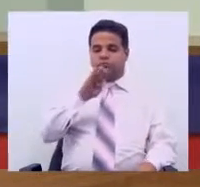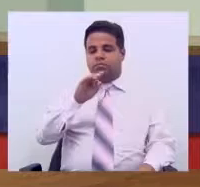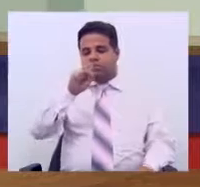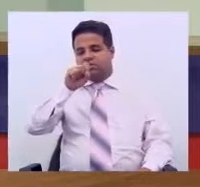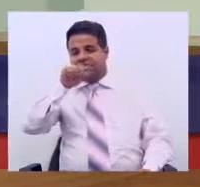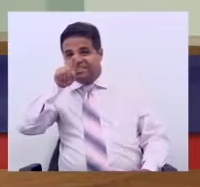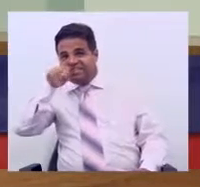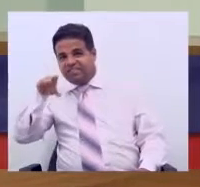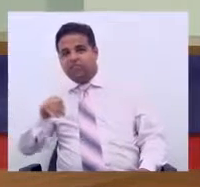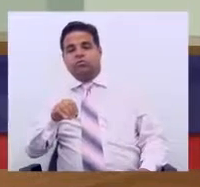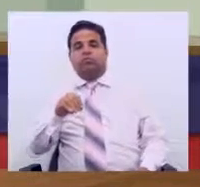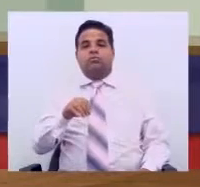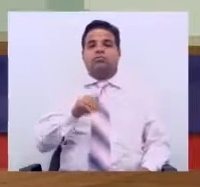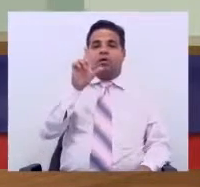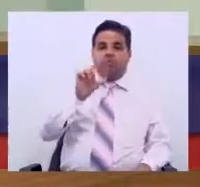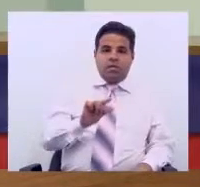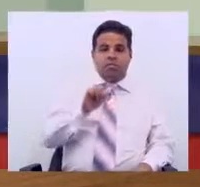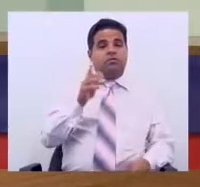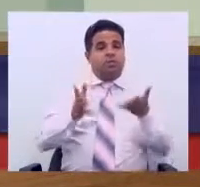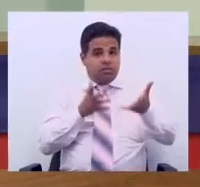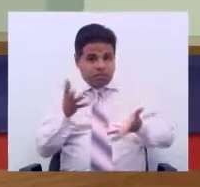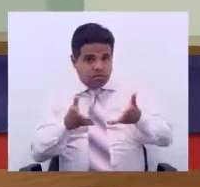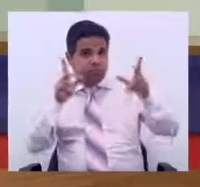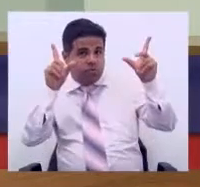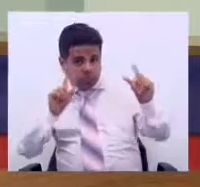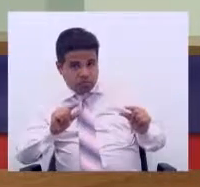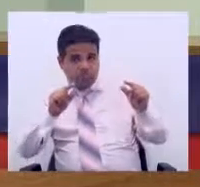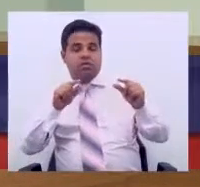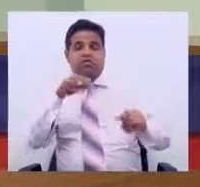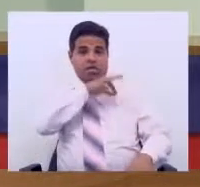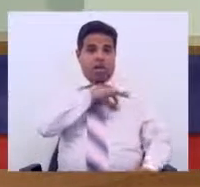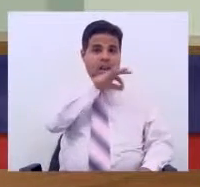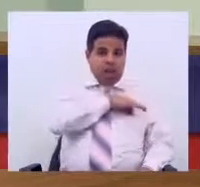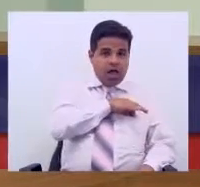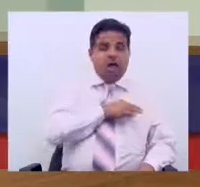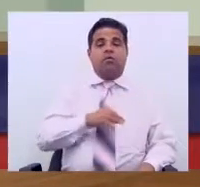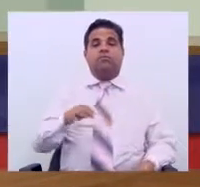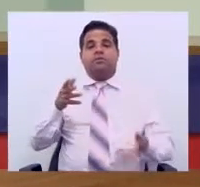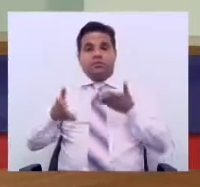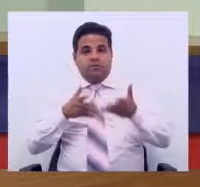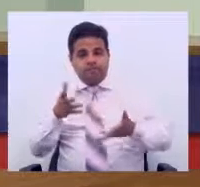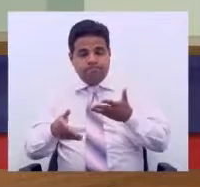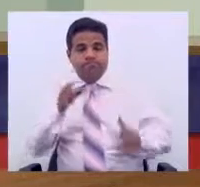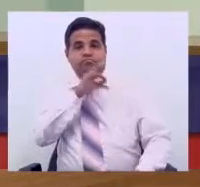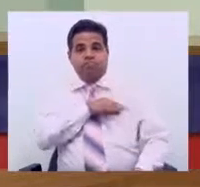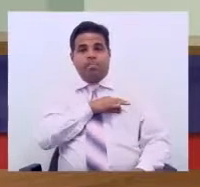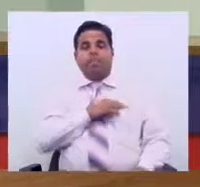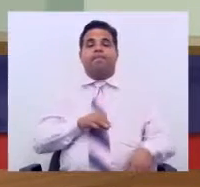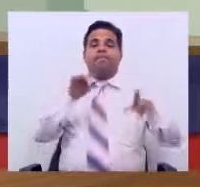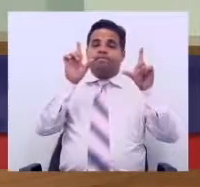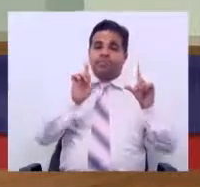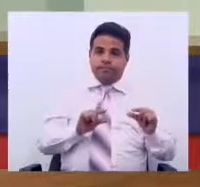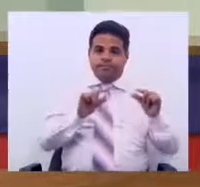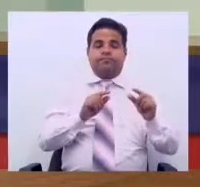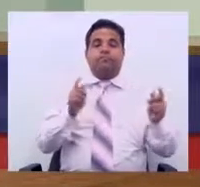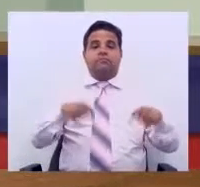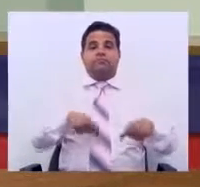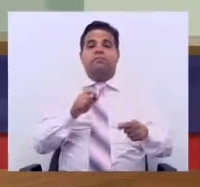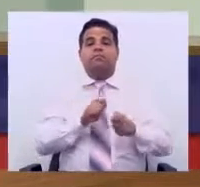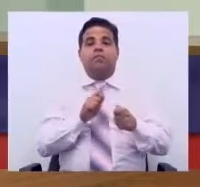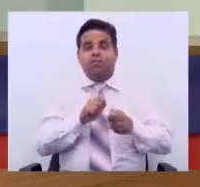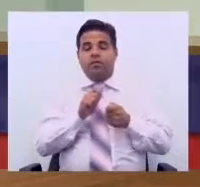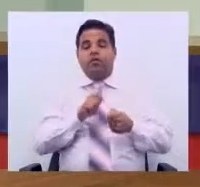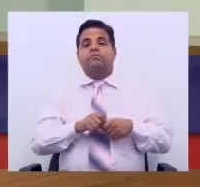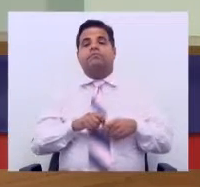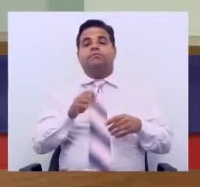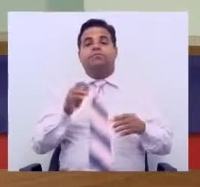a menos, como foi feito? Trata-se de uma redução de salário? Trata-se de uma redução de salário, mas nós estamos reduzindo para poder cumprir e